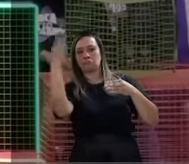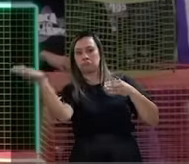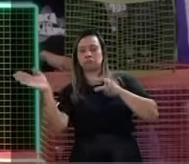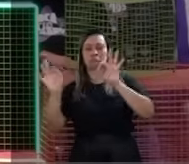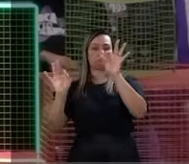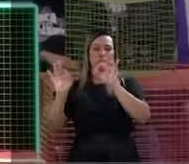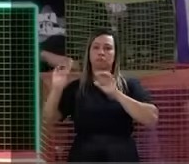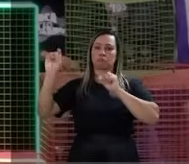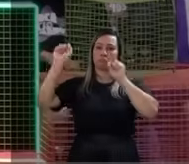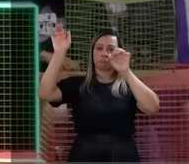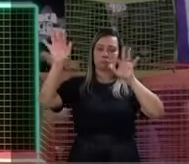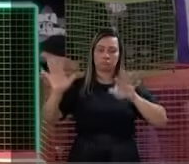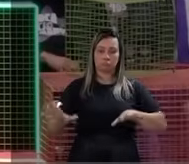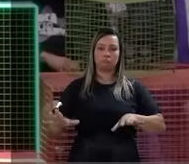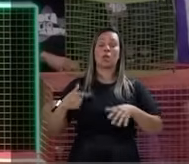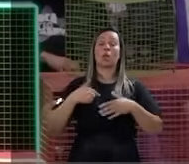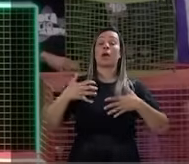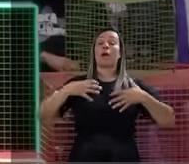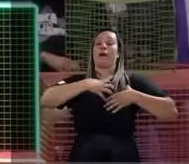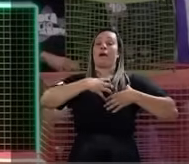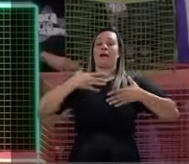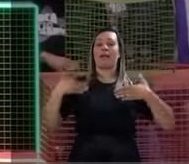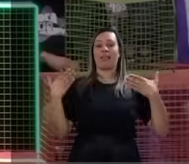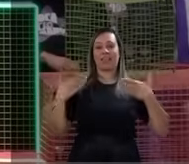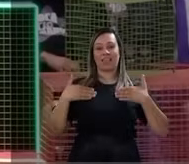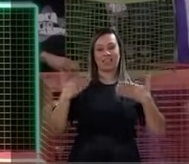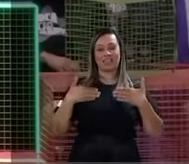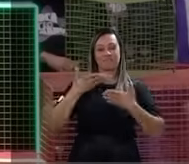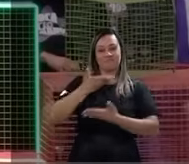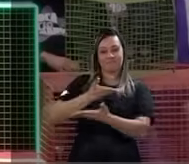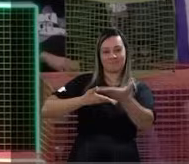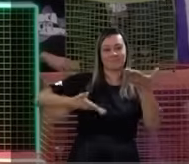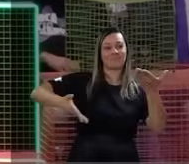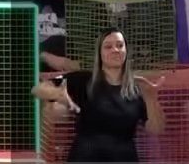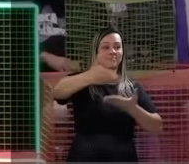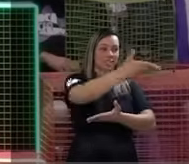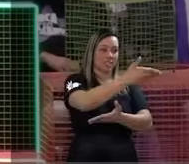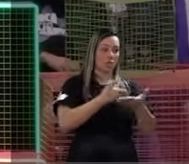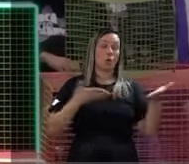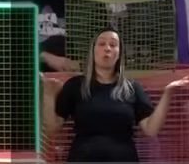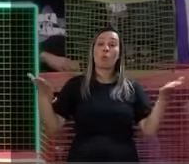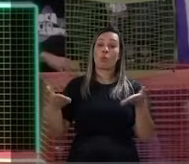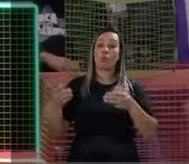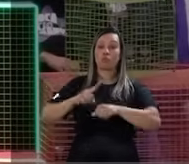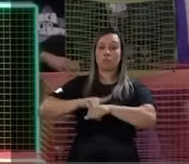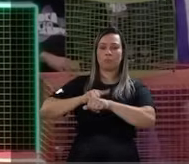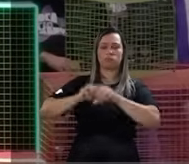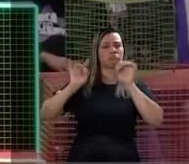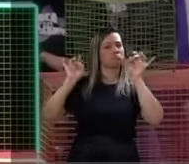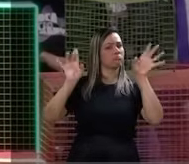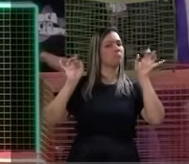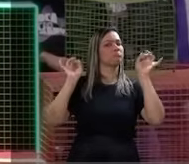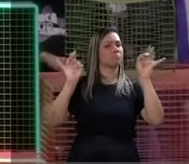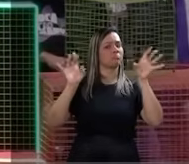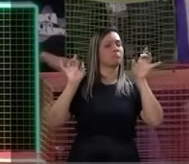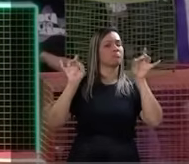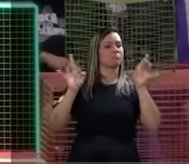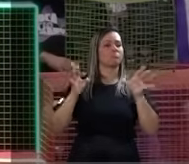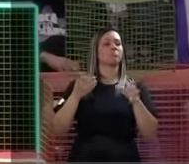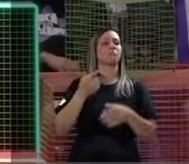Jesus. É uma alegria muito grande poder compartilhar com vocês e participar deste momento tão profético e espiritual na vida